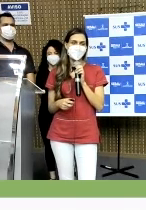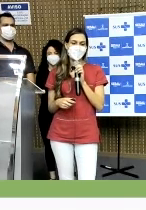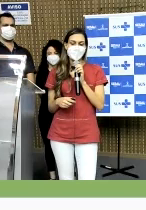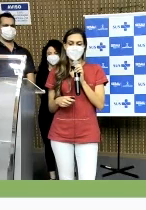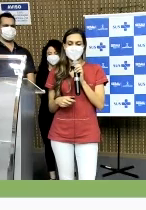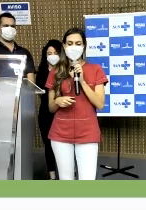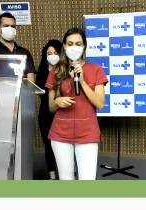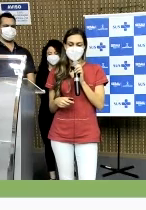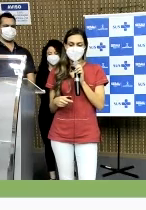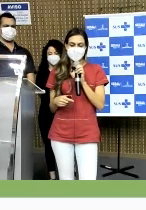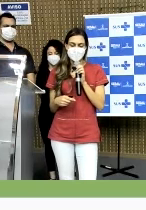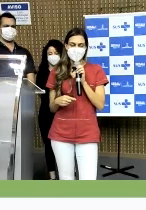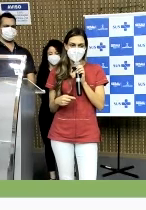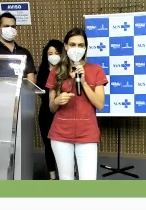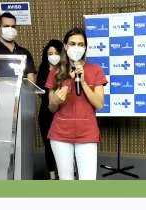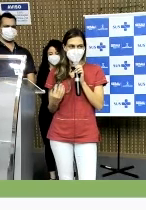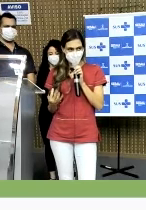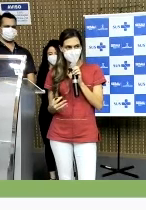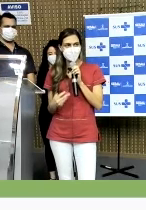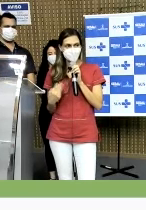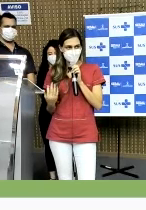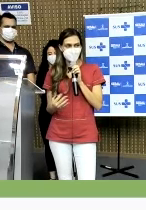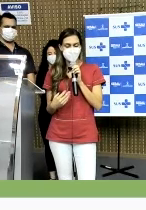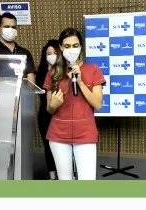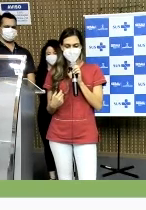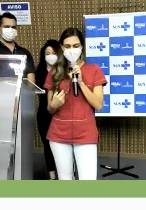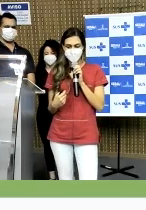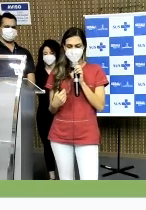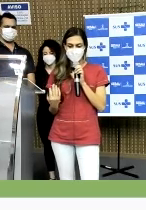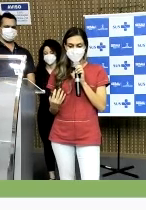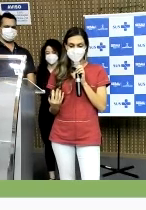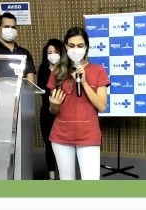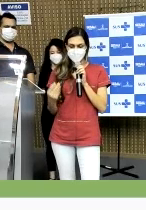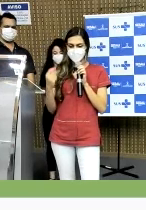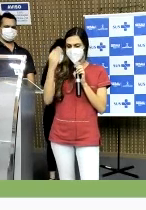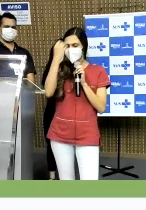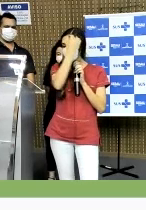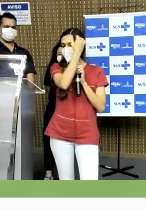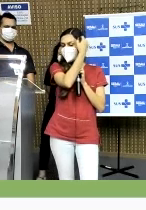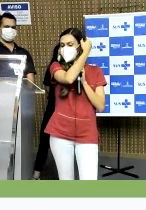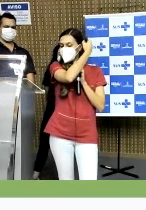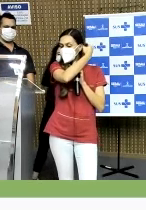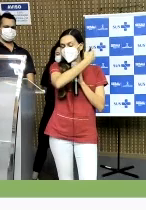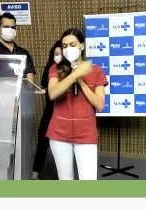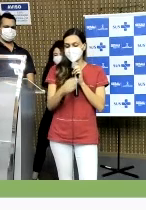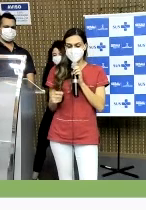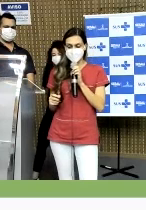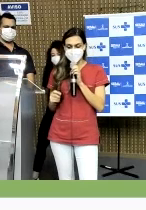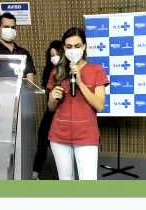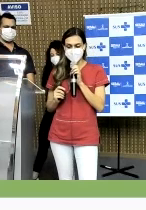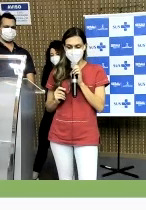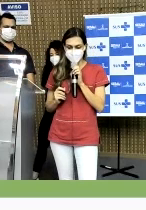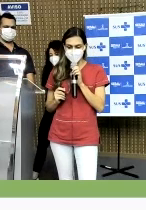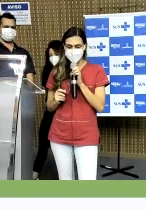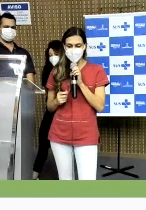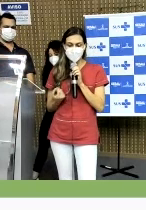reclusos. Então, a gente tem que realmente fazer a busca ativa e retornar toda a demanda que a gente tinha, né? Atividades a